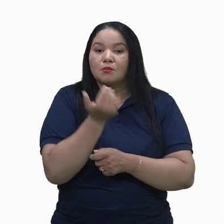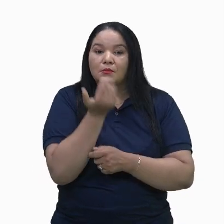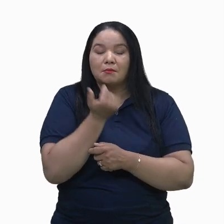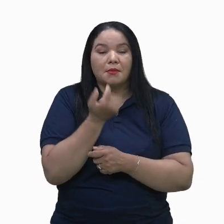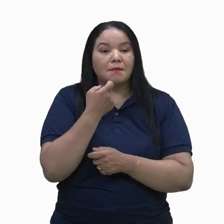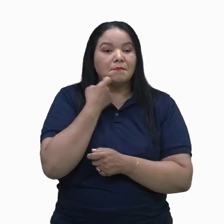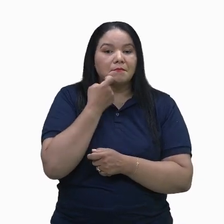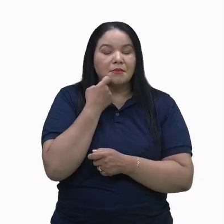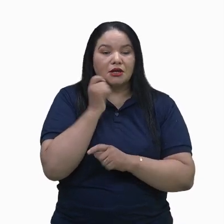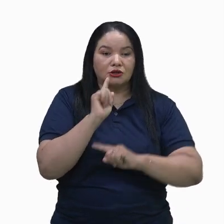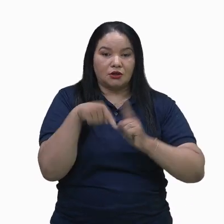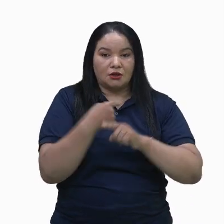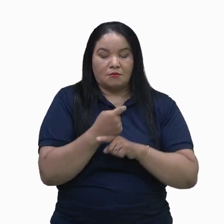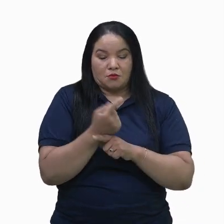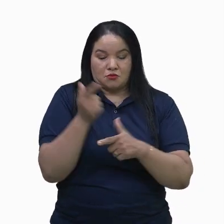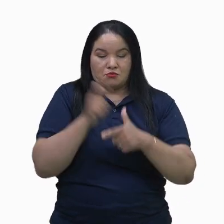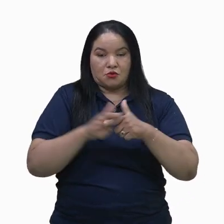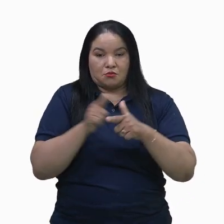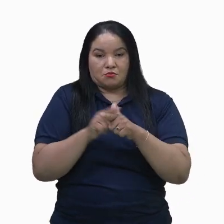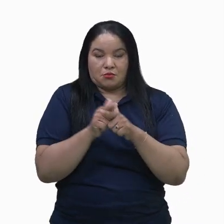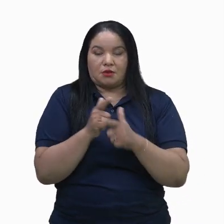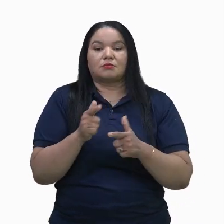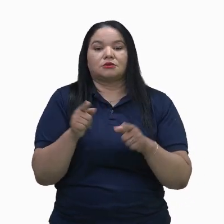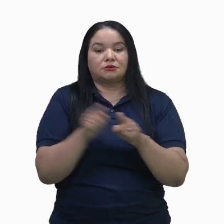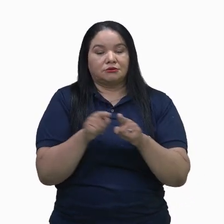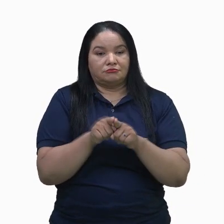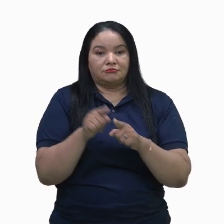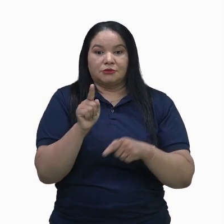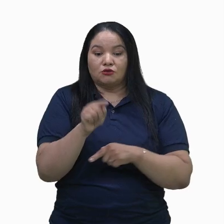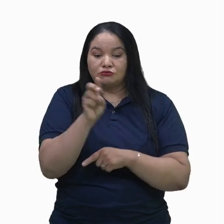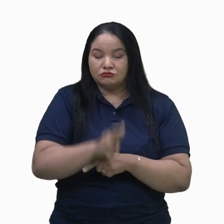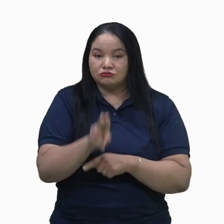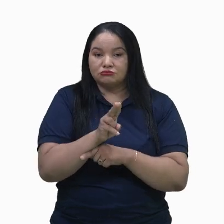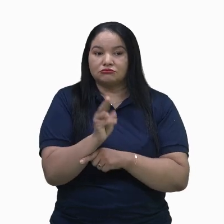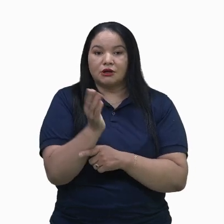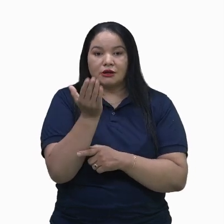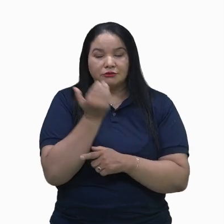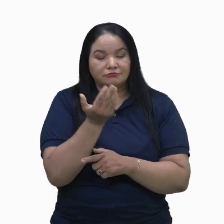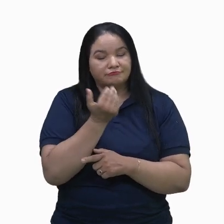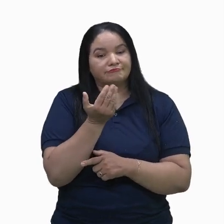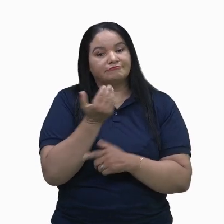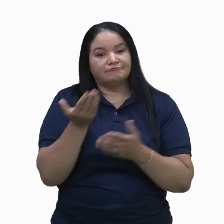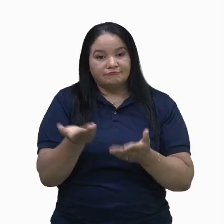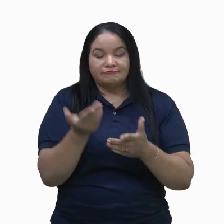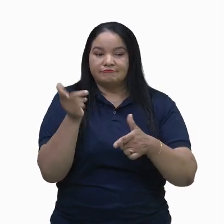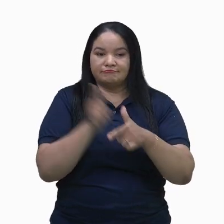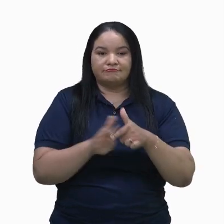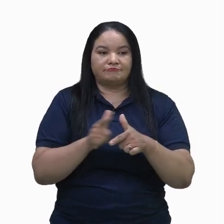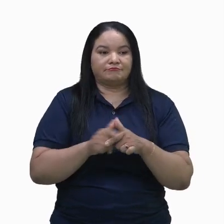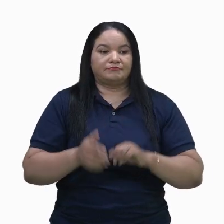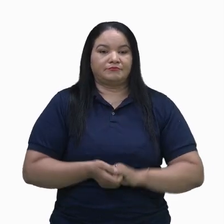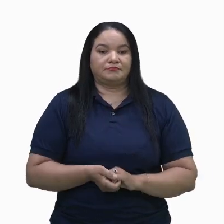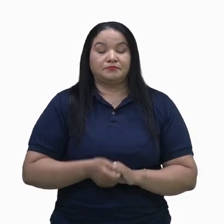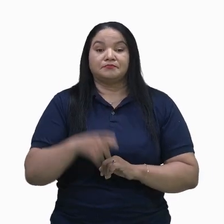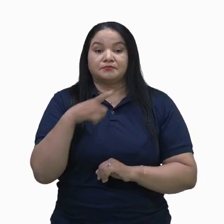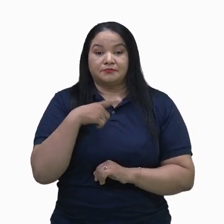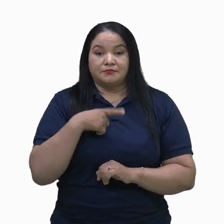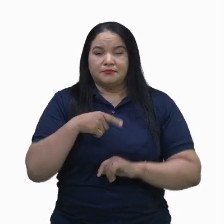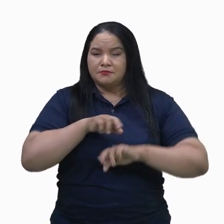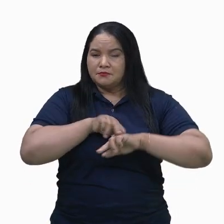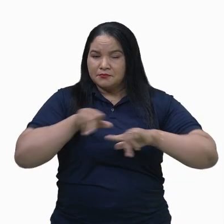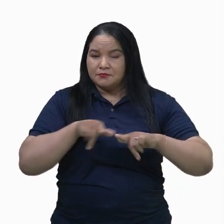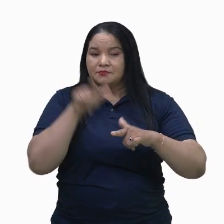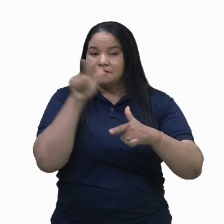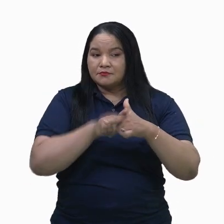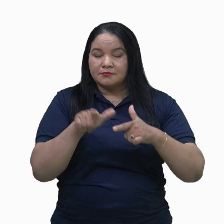peixe, né, elas vão utilizar ali como alimento, como subsistência, né. E aí a gente tem diversos problemas,